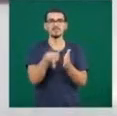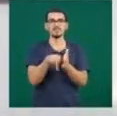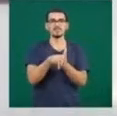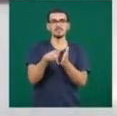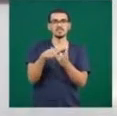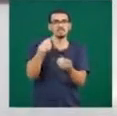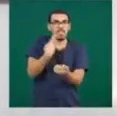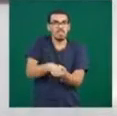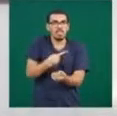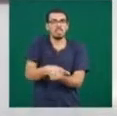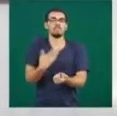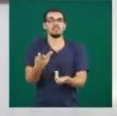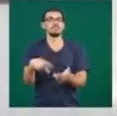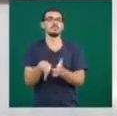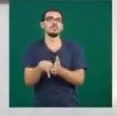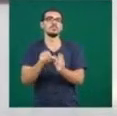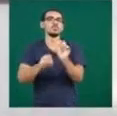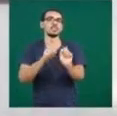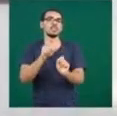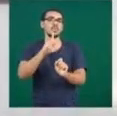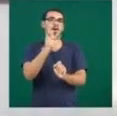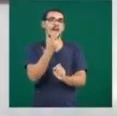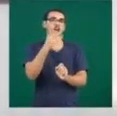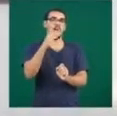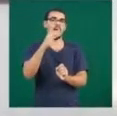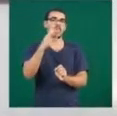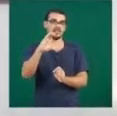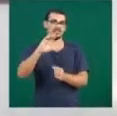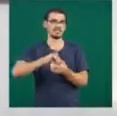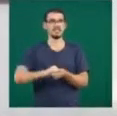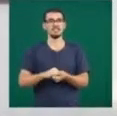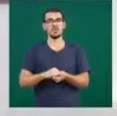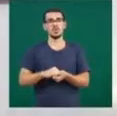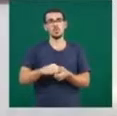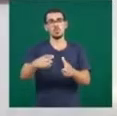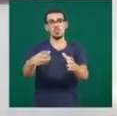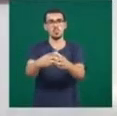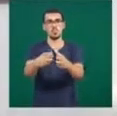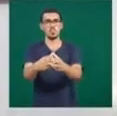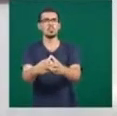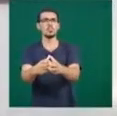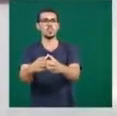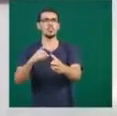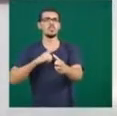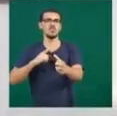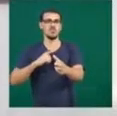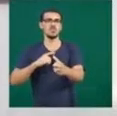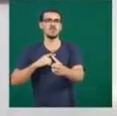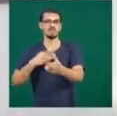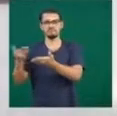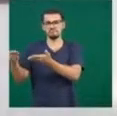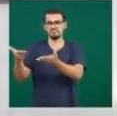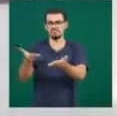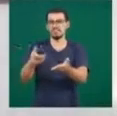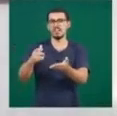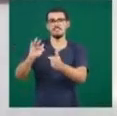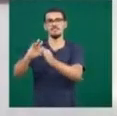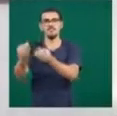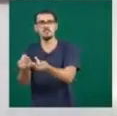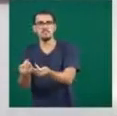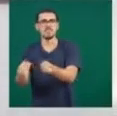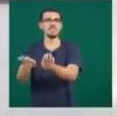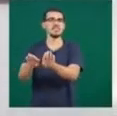atendimento do HC. A equipe multidisciplinar recebe o paciente e a família em grupos terapêuticos com acolhimento e